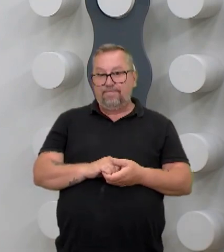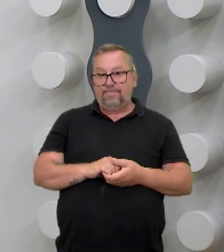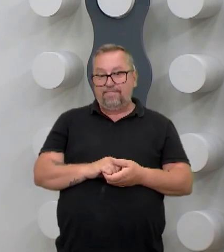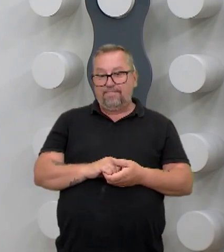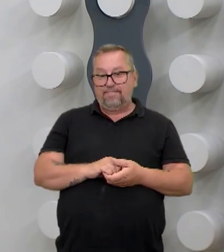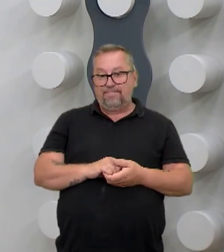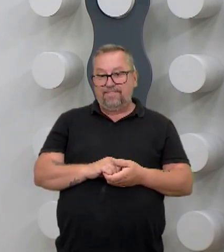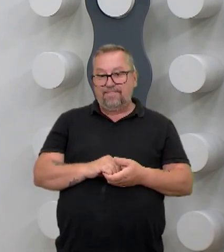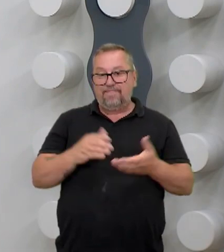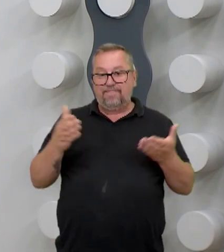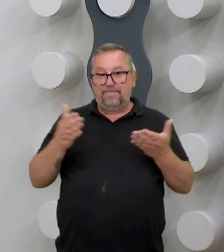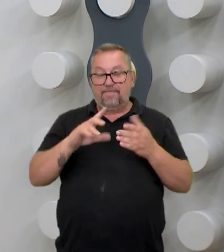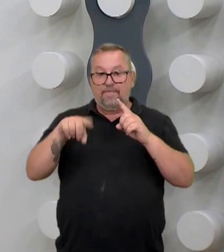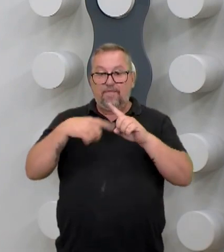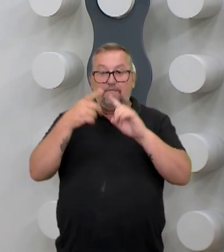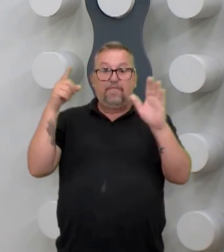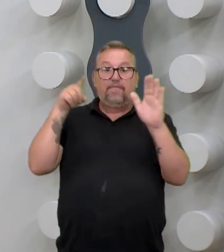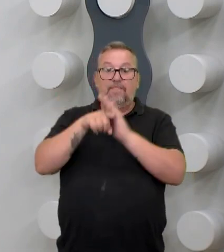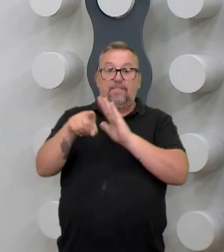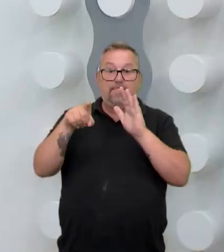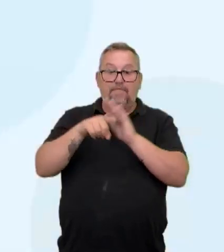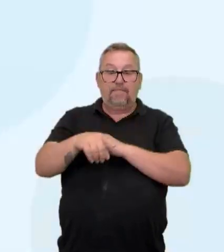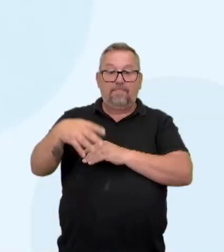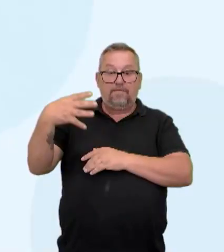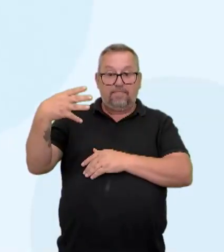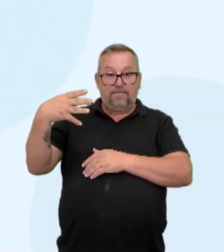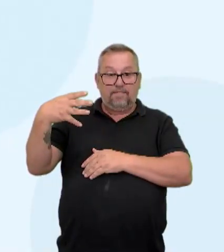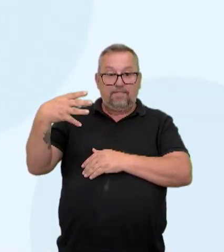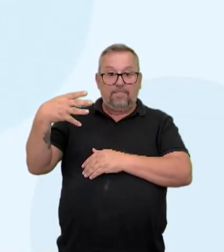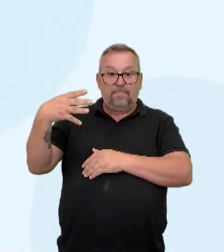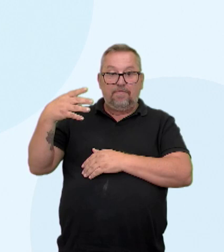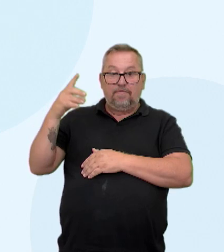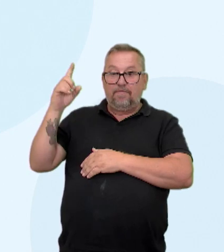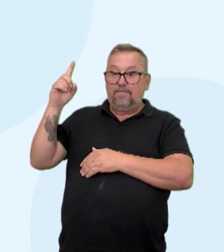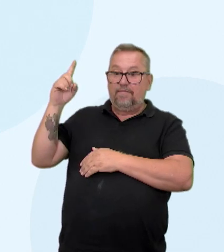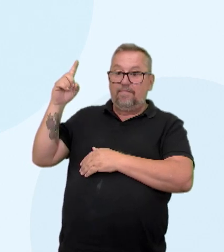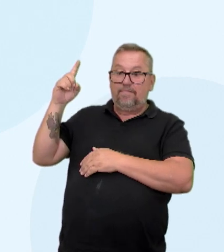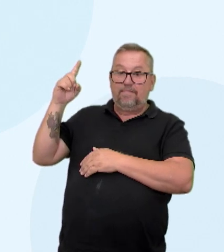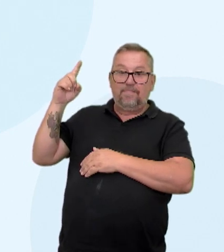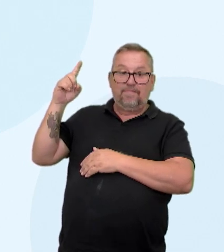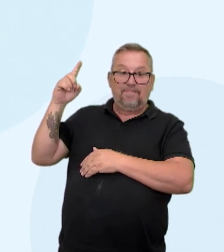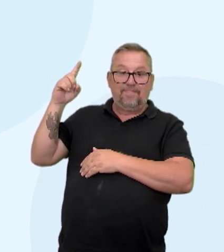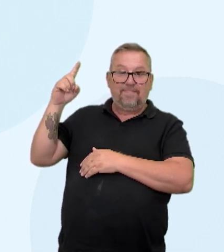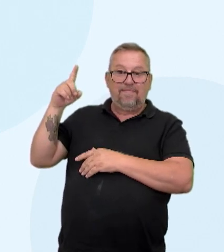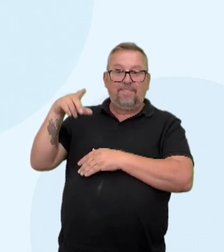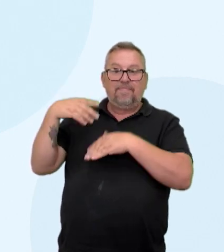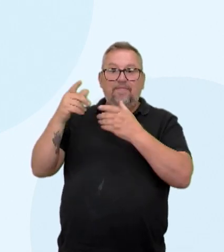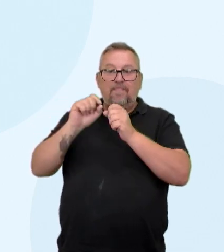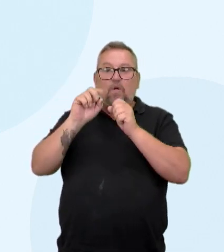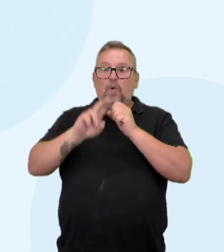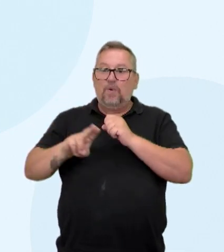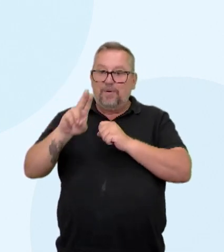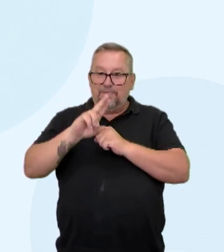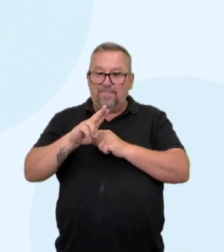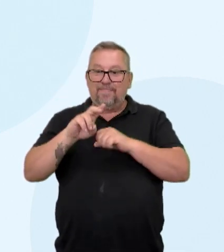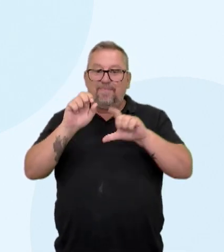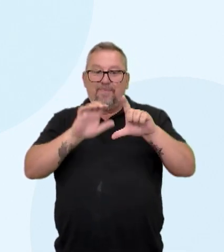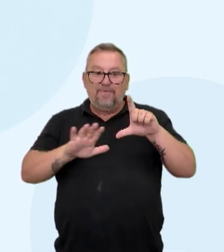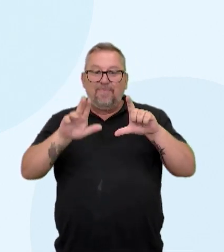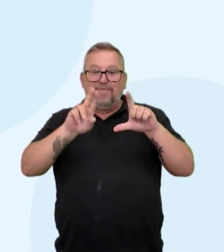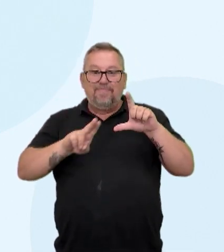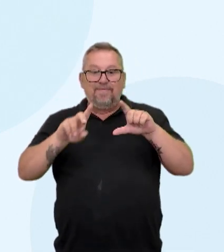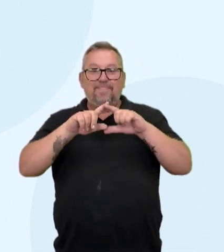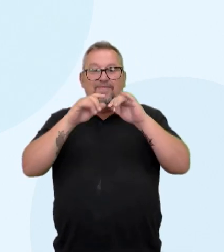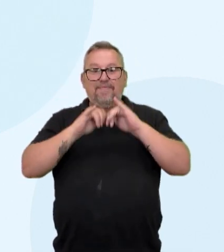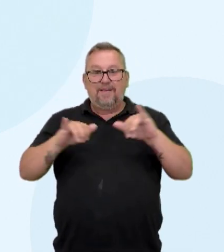Temos mais duas perguntas. A 4 vai falar assim, qual é a forma de financiamento das quais esse veículo se utiliza, se há publicidade, se isso interfere